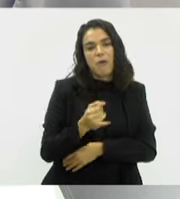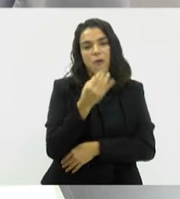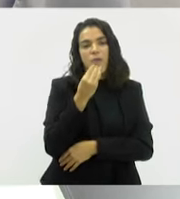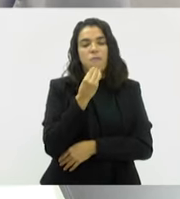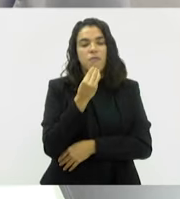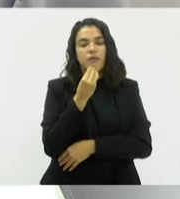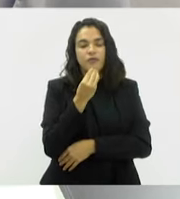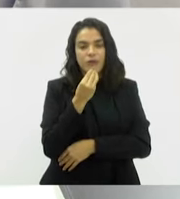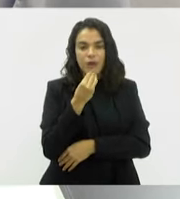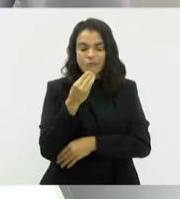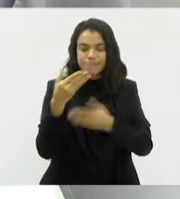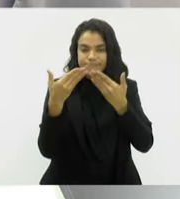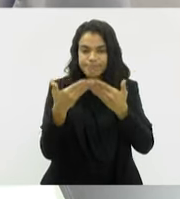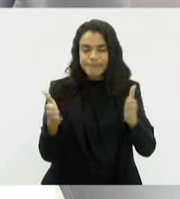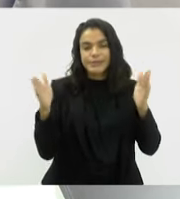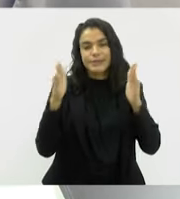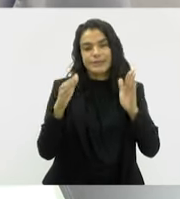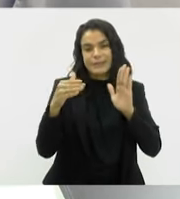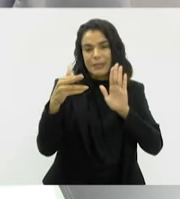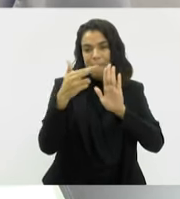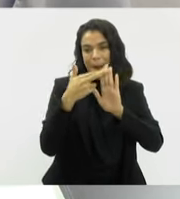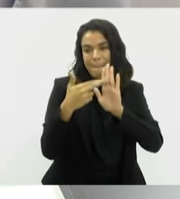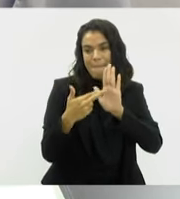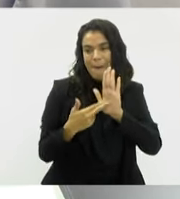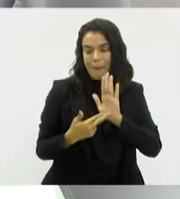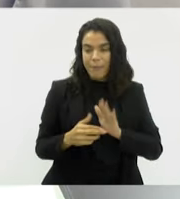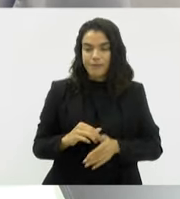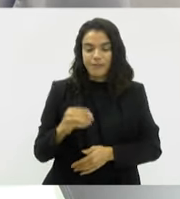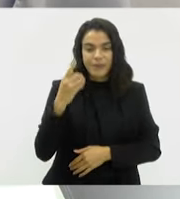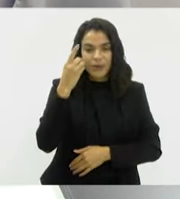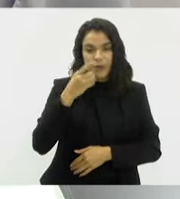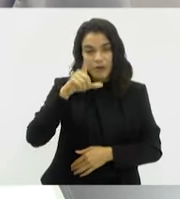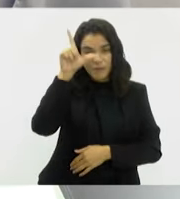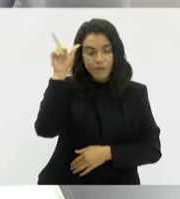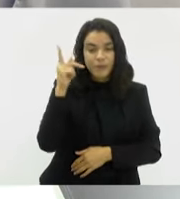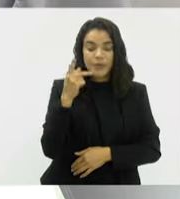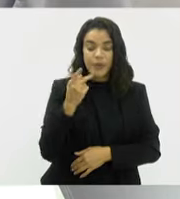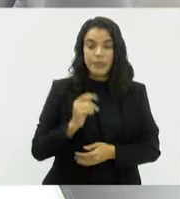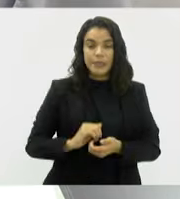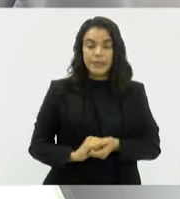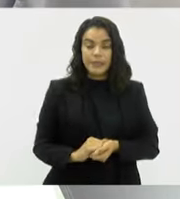de ampliar a competência para outros itens, vai abrir a porteira. Deputado Luiz Paulo. Presidente,